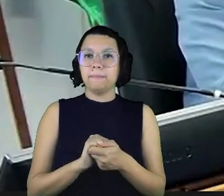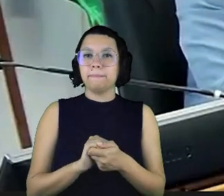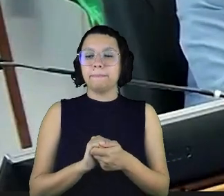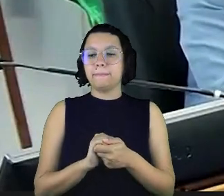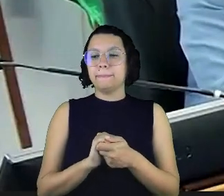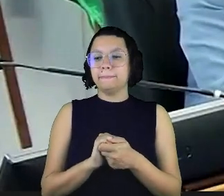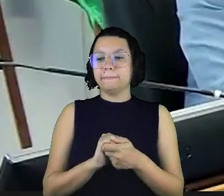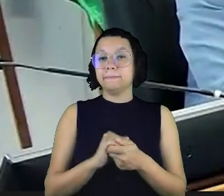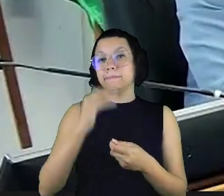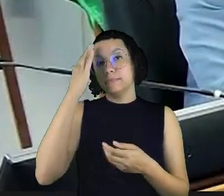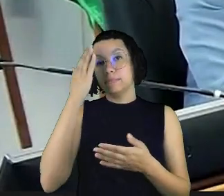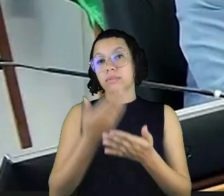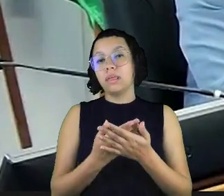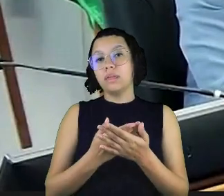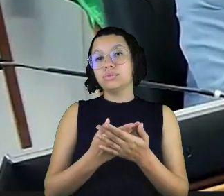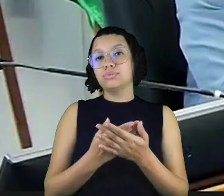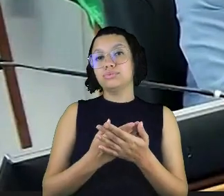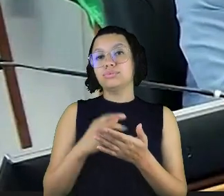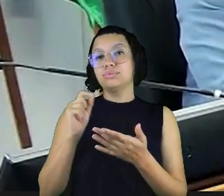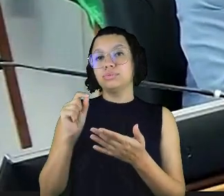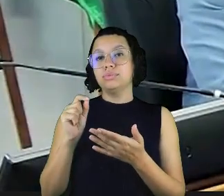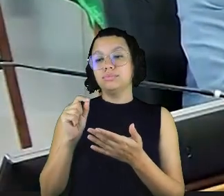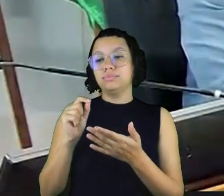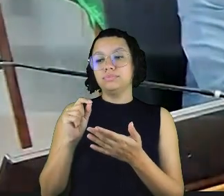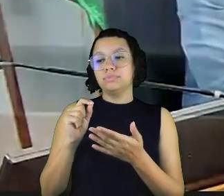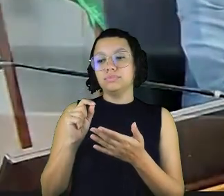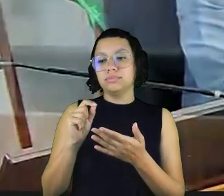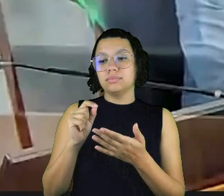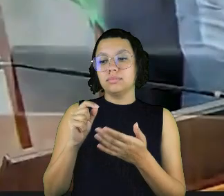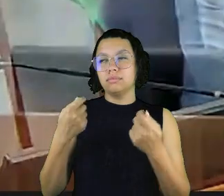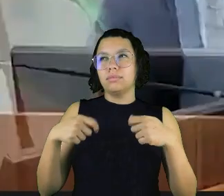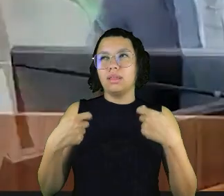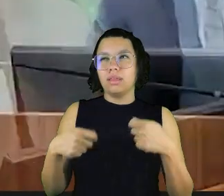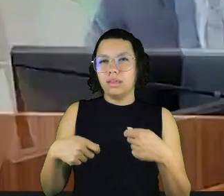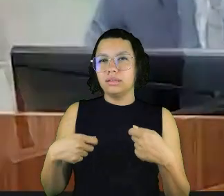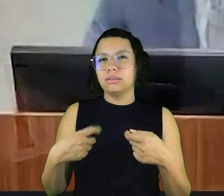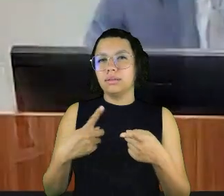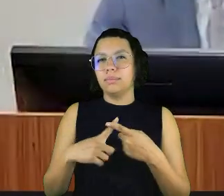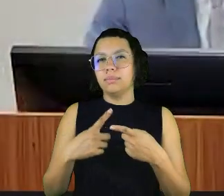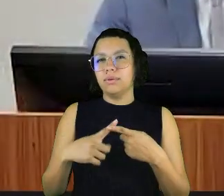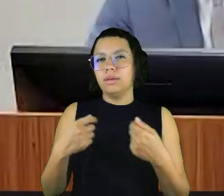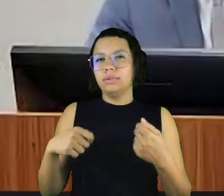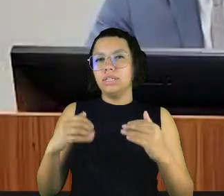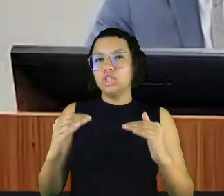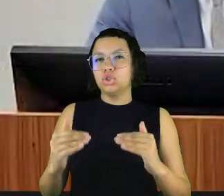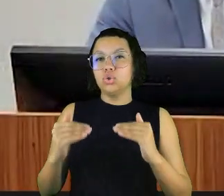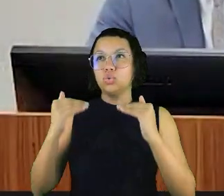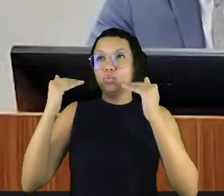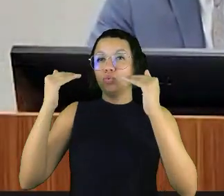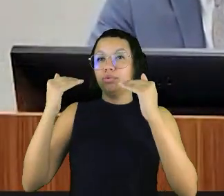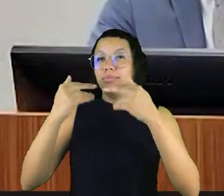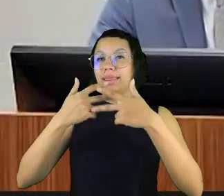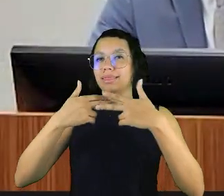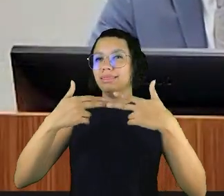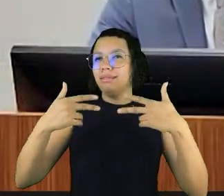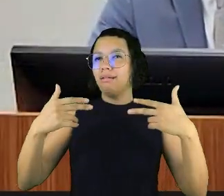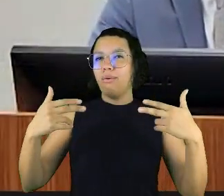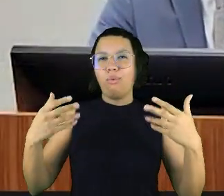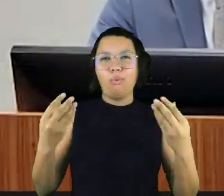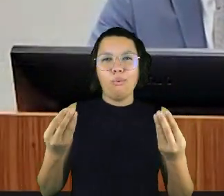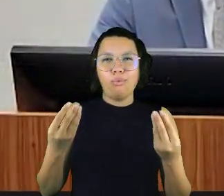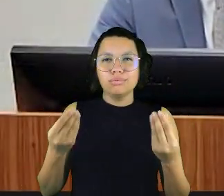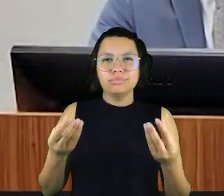precisa, porque eu acho que deve subir tanta coisa que, no final das contas, é decidido na base da